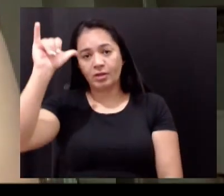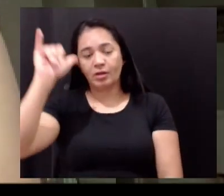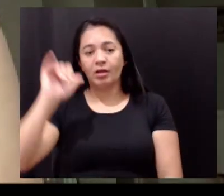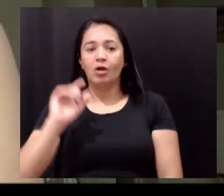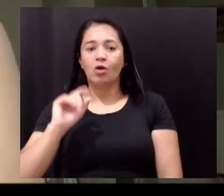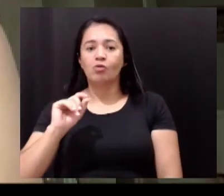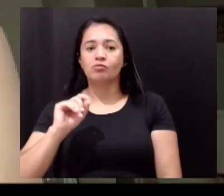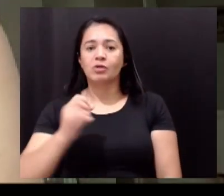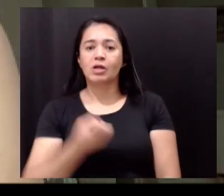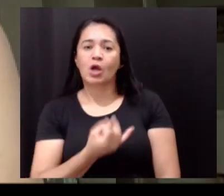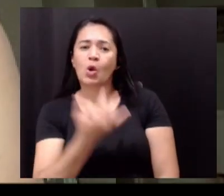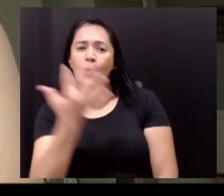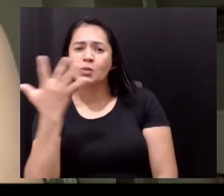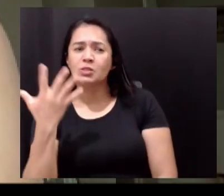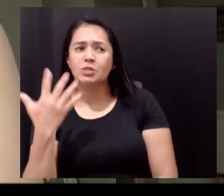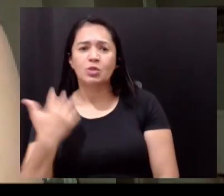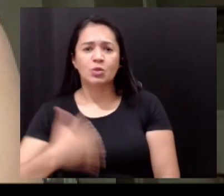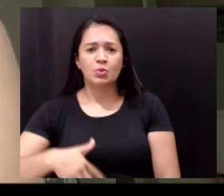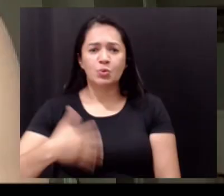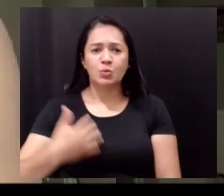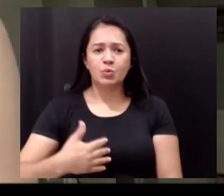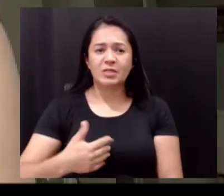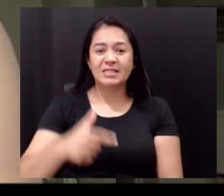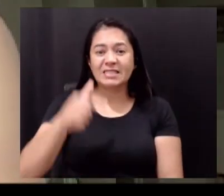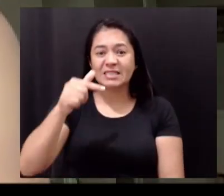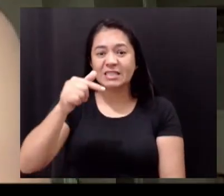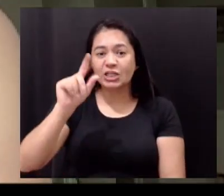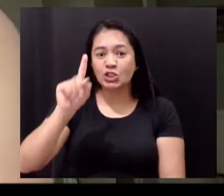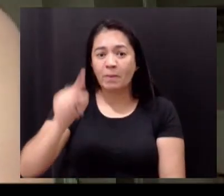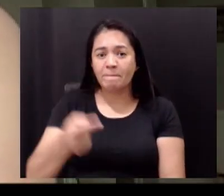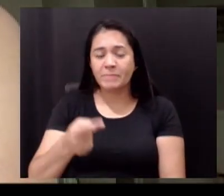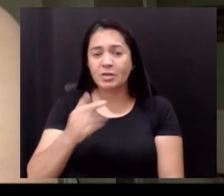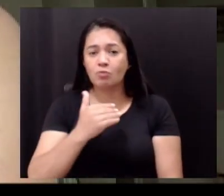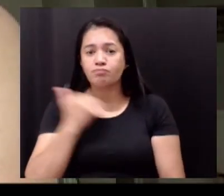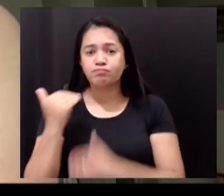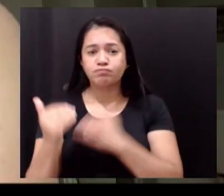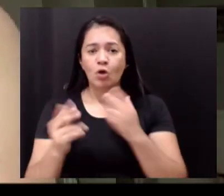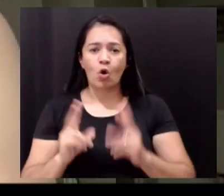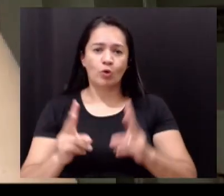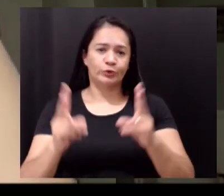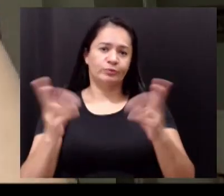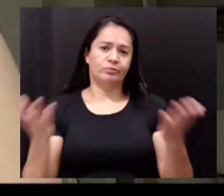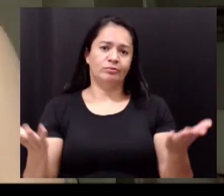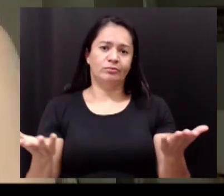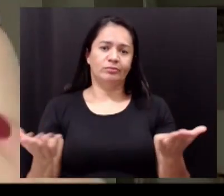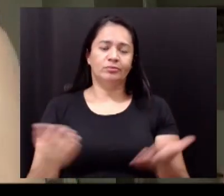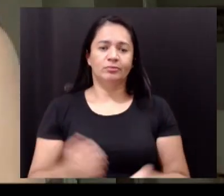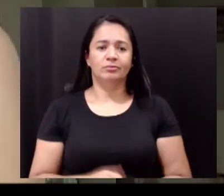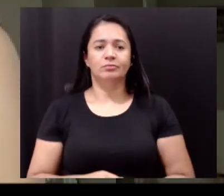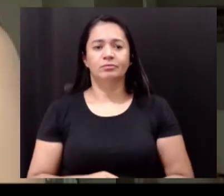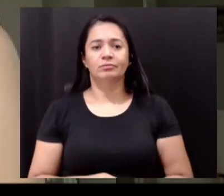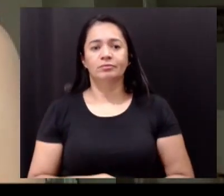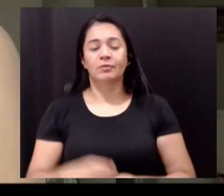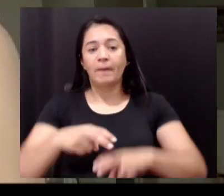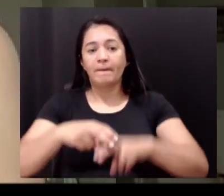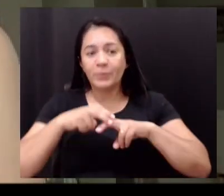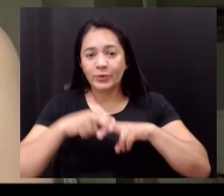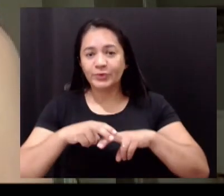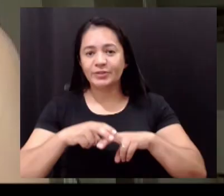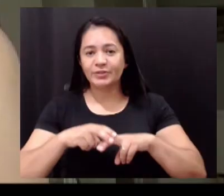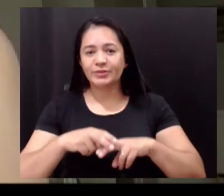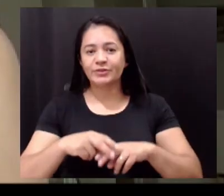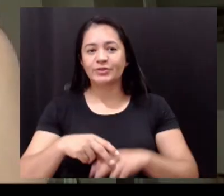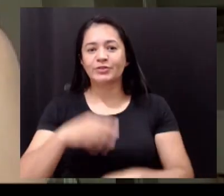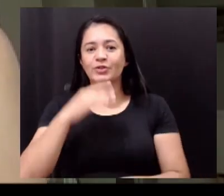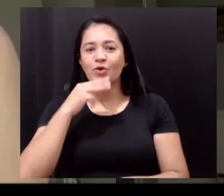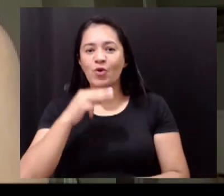tão grande de 7.000 mortes por ano siga sendo frequente, né? Então, por isso, o Março Lilás vem para